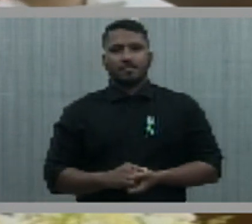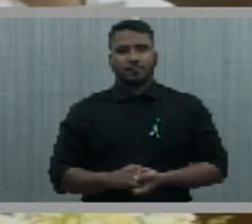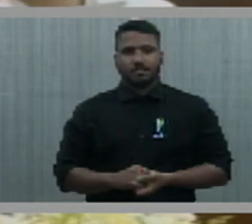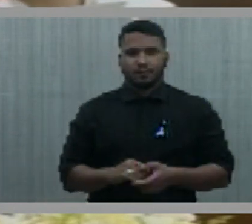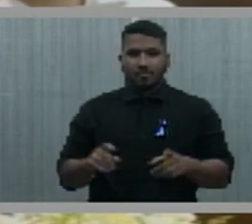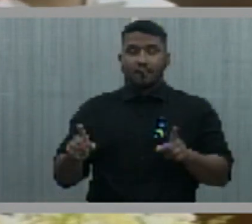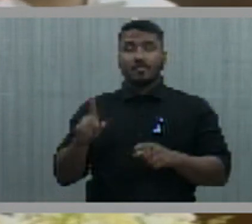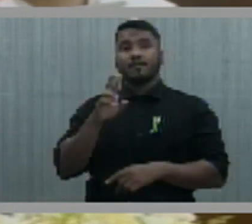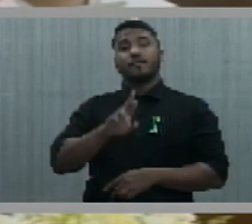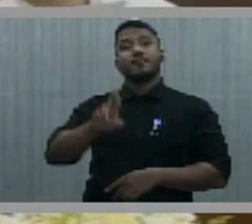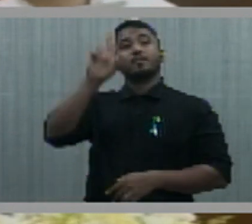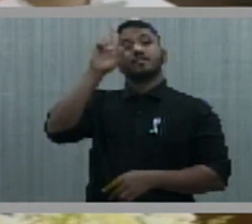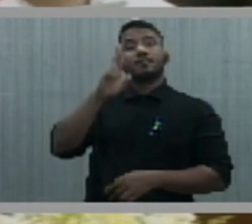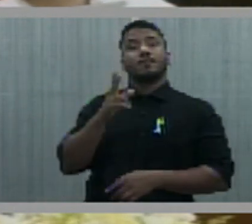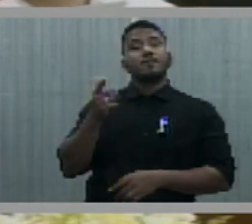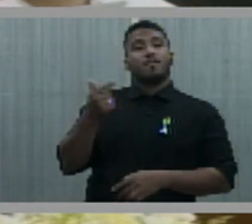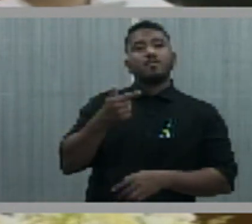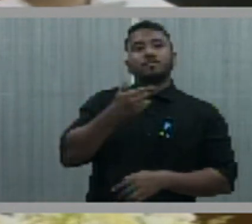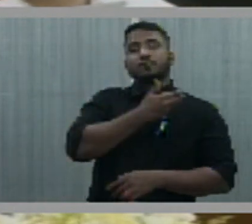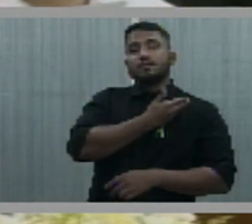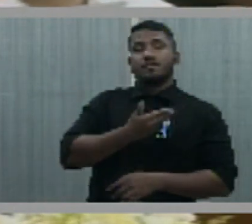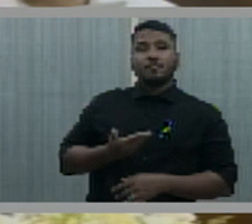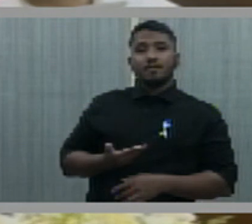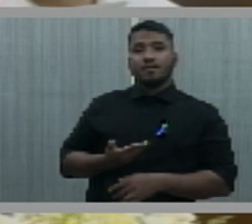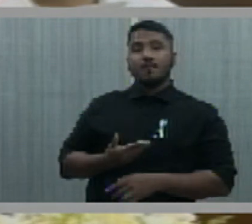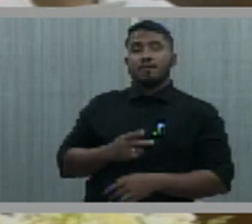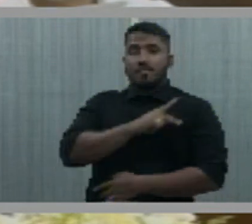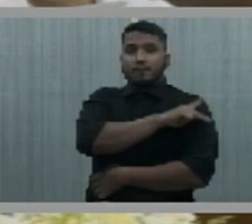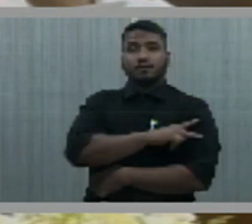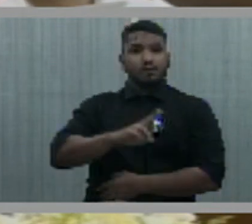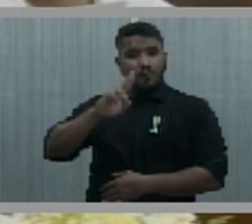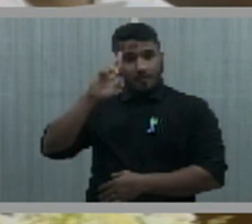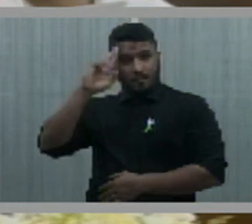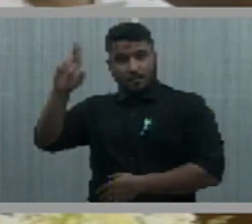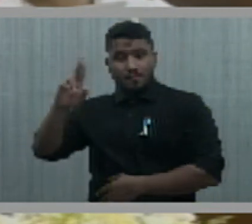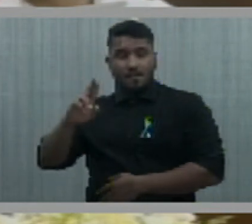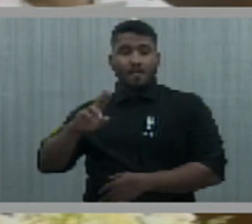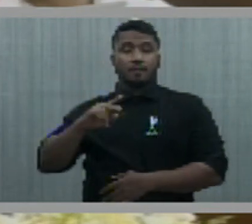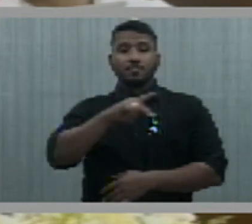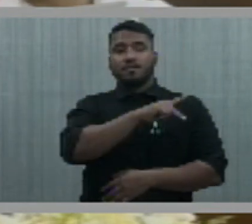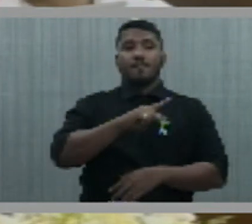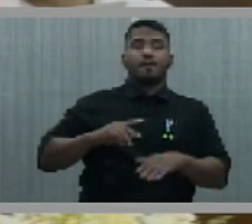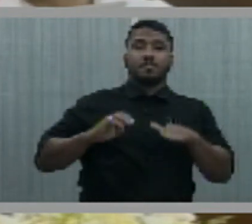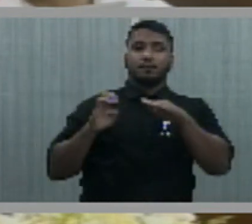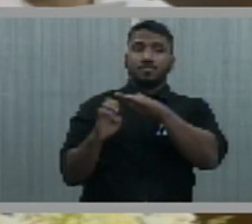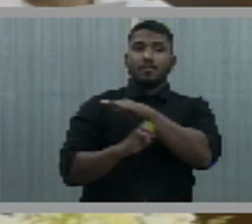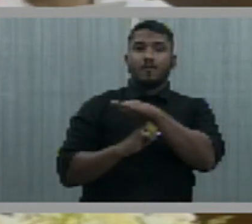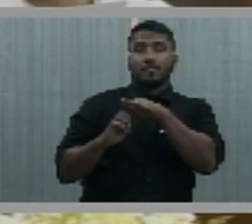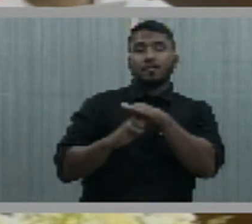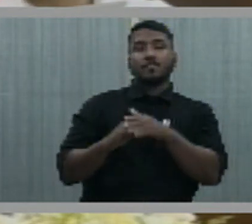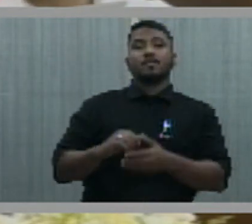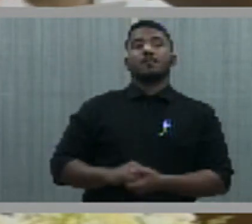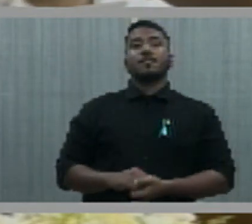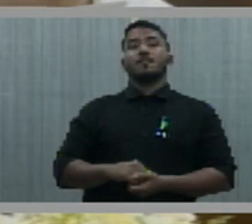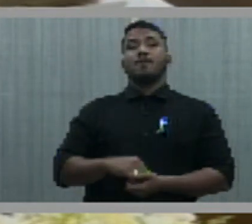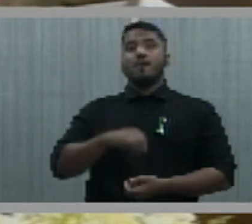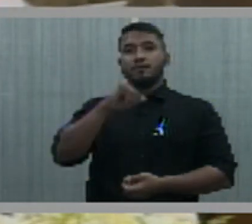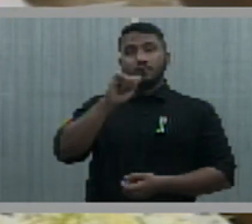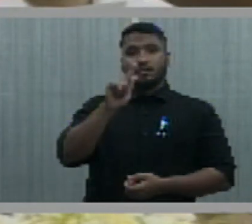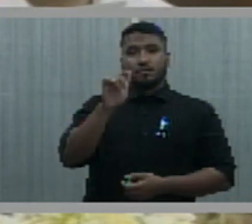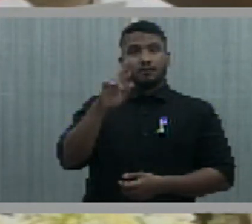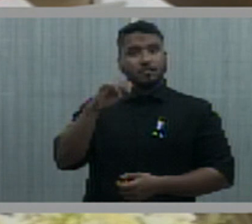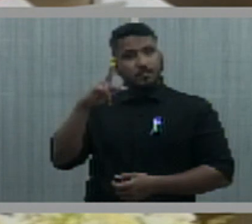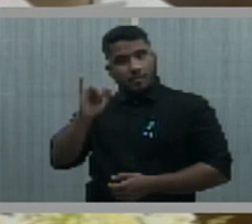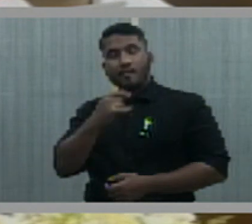representando aqui a vice-governadora do Piauí, o diretor-presidente da Empresa de Gestão de Recursos do Piauí, GERP,